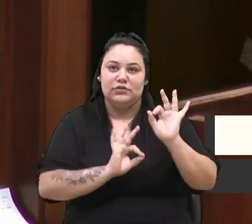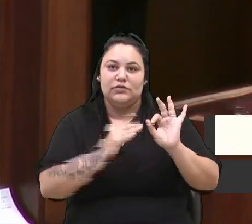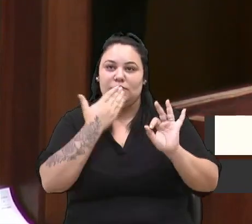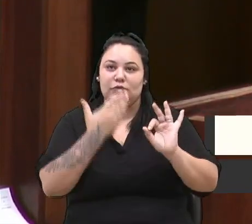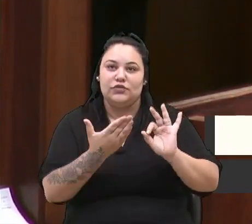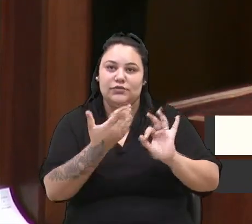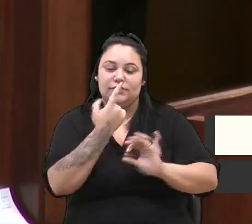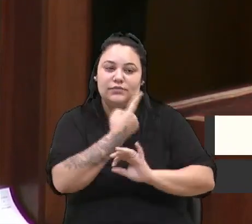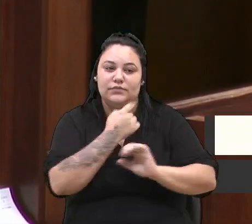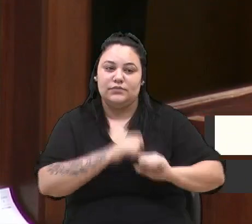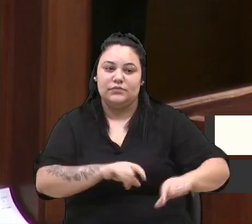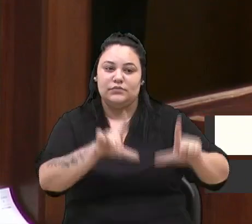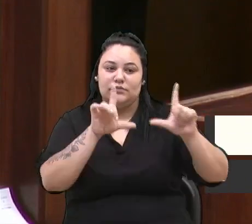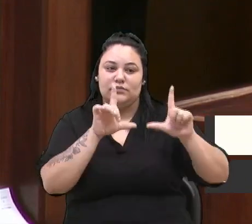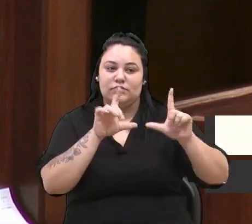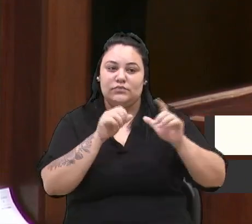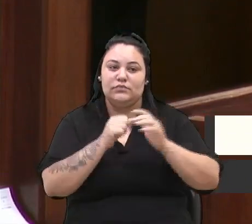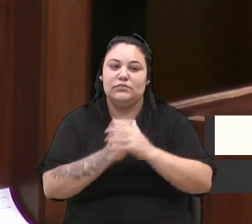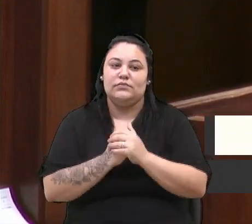tela.